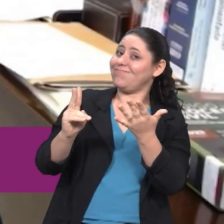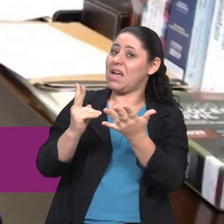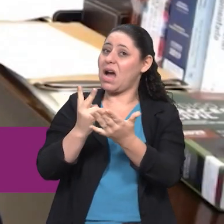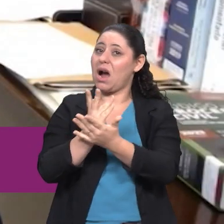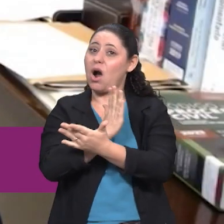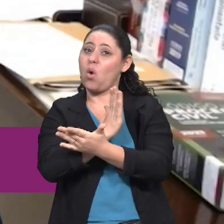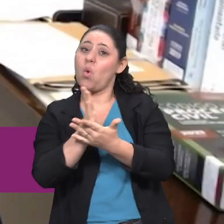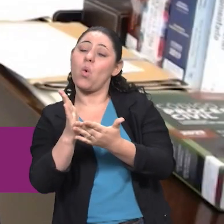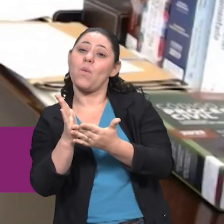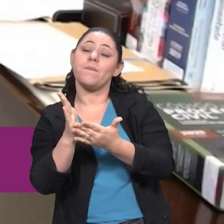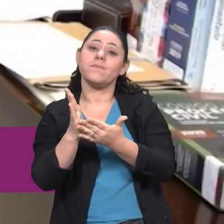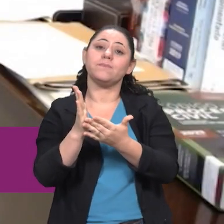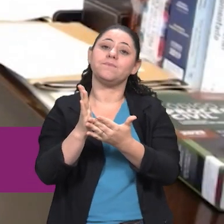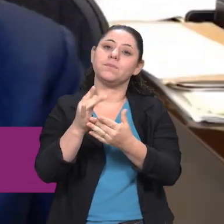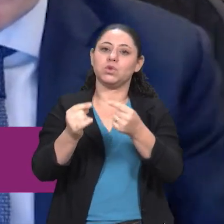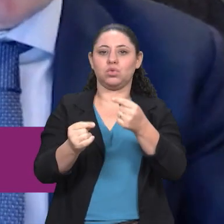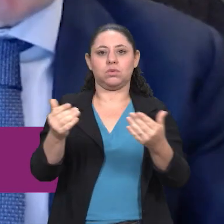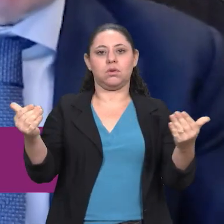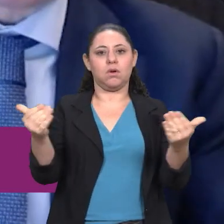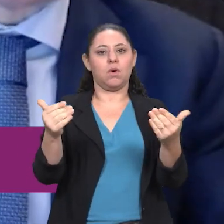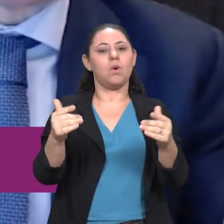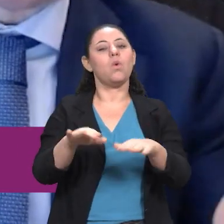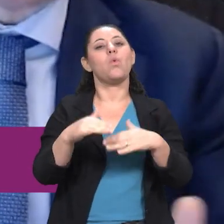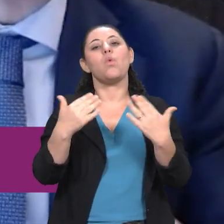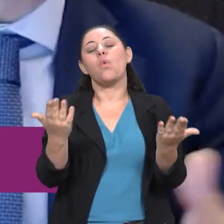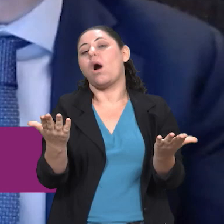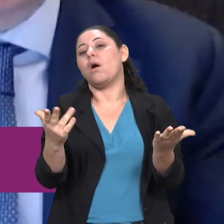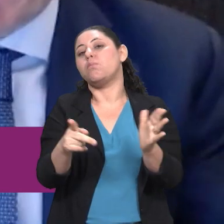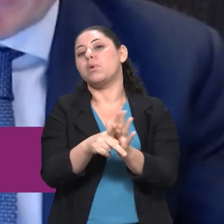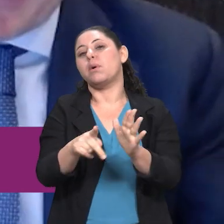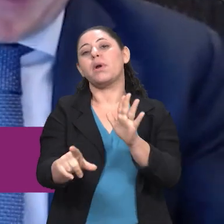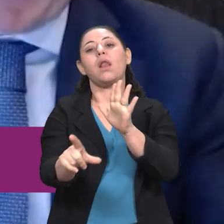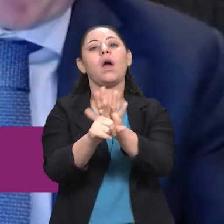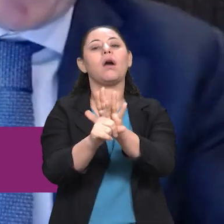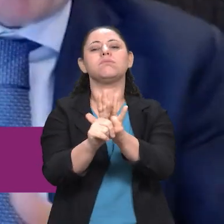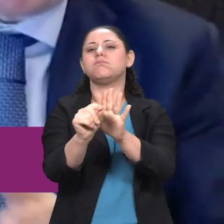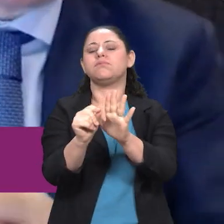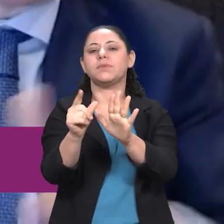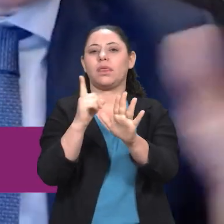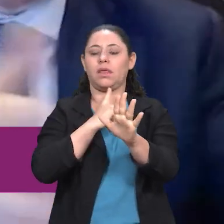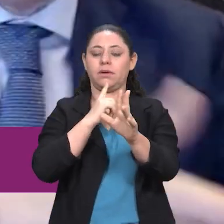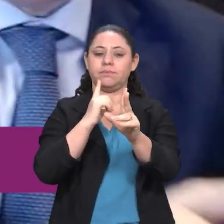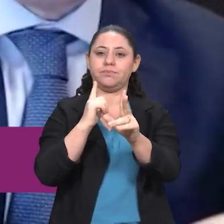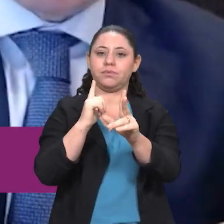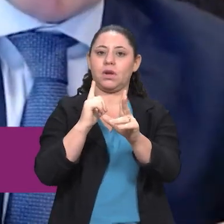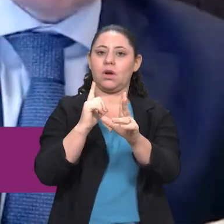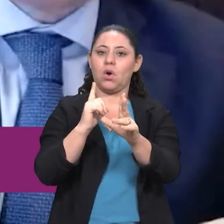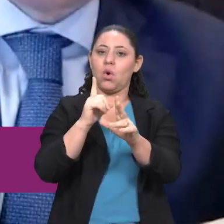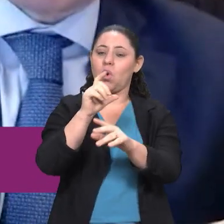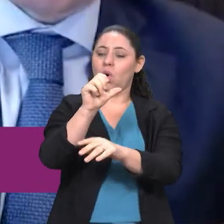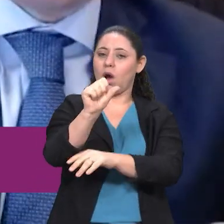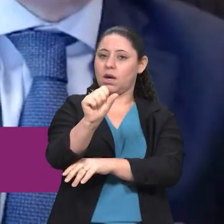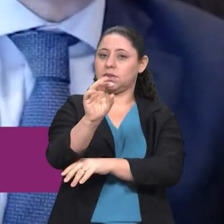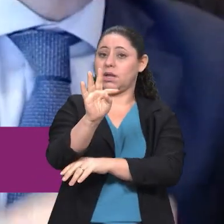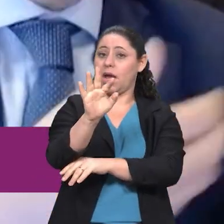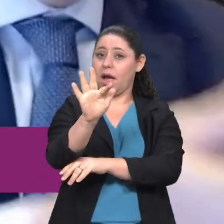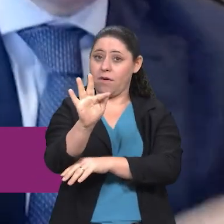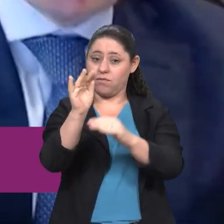aprovada, tem-se muito discutido agora sobre qual é o destino dessa lei, porque, na verdade, eu tenho, de um lado, o